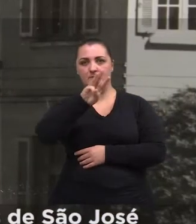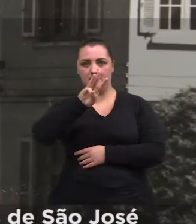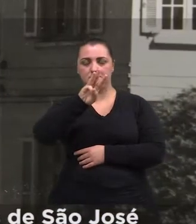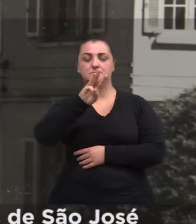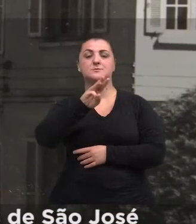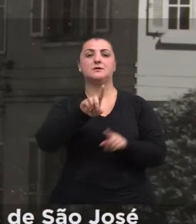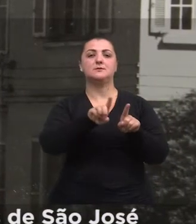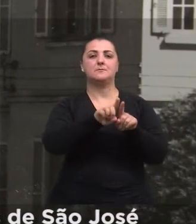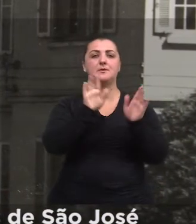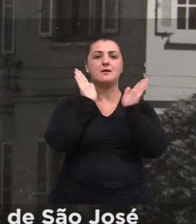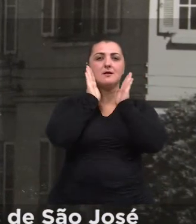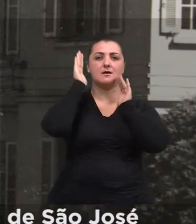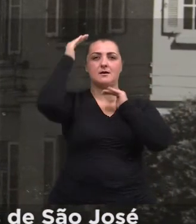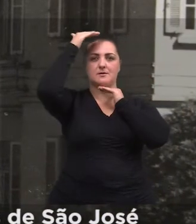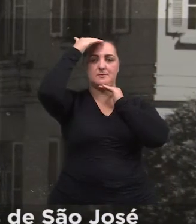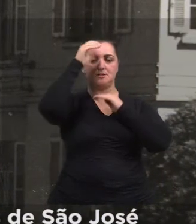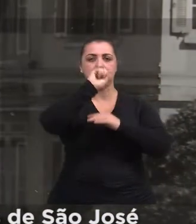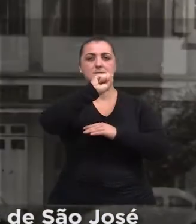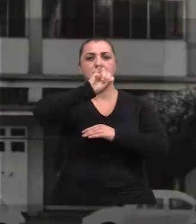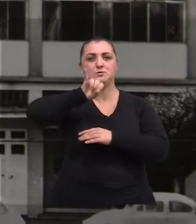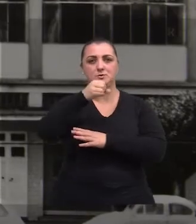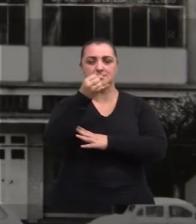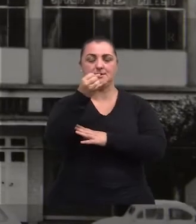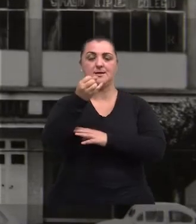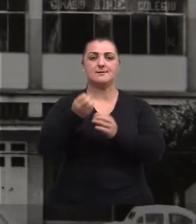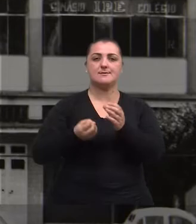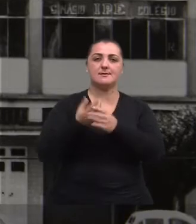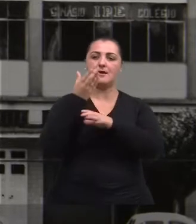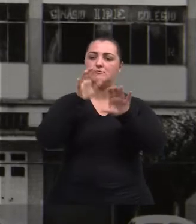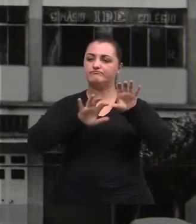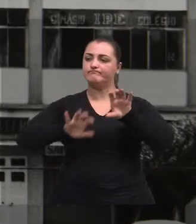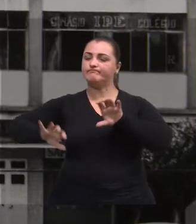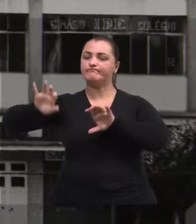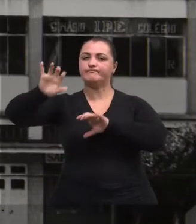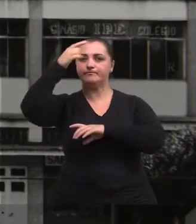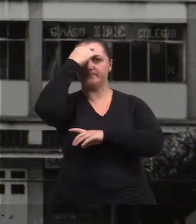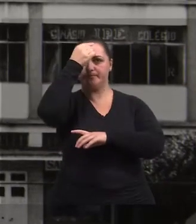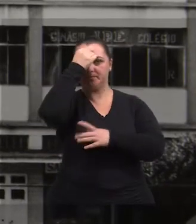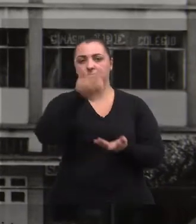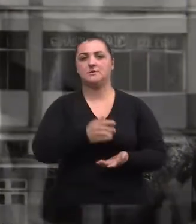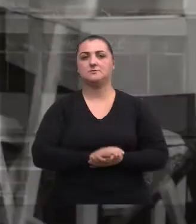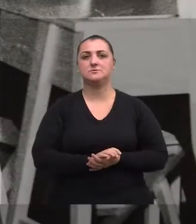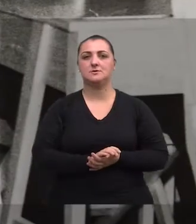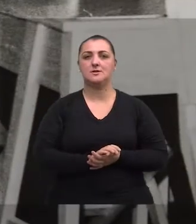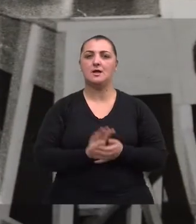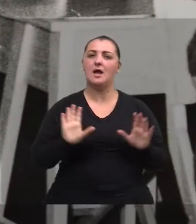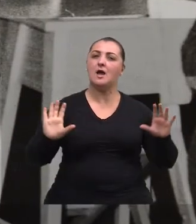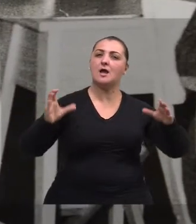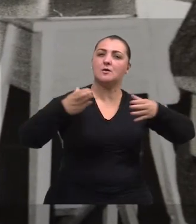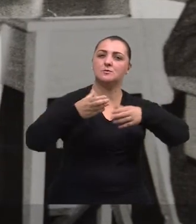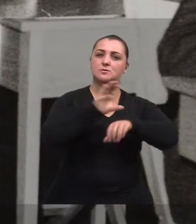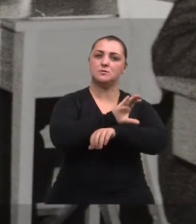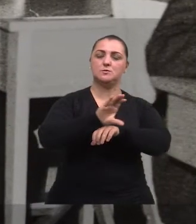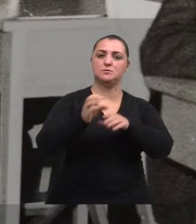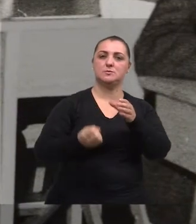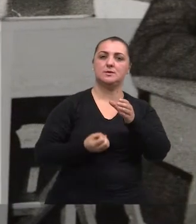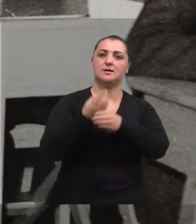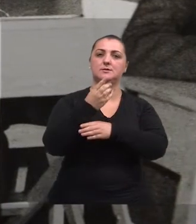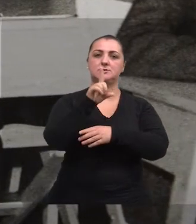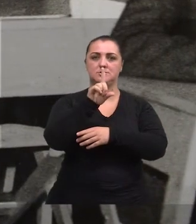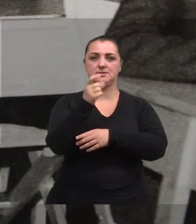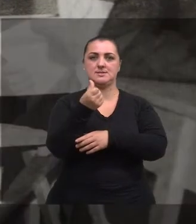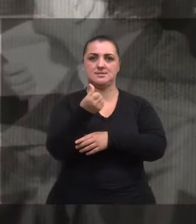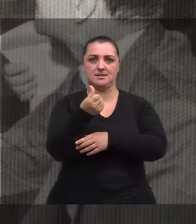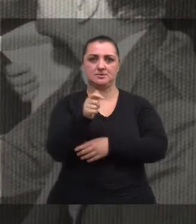Senhora de Fátima e as Irmãs de São José criaram isoladamente faculdades. A reunião desses cursos forma,